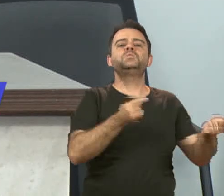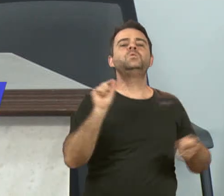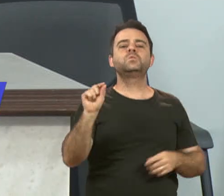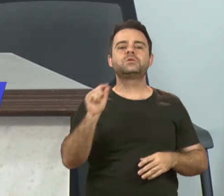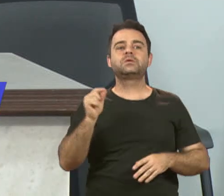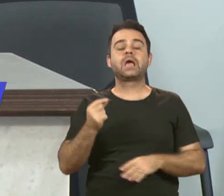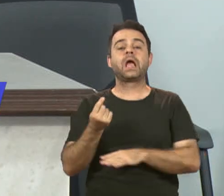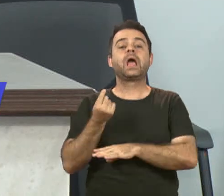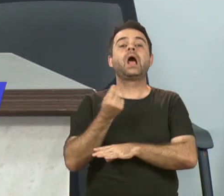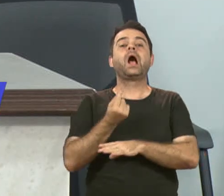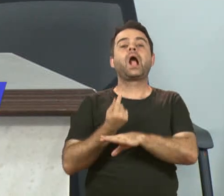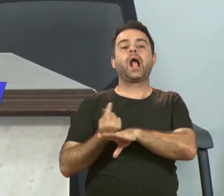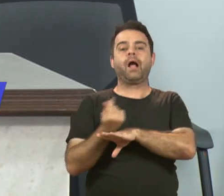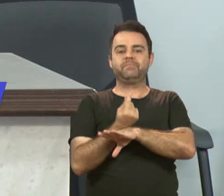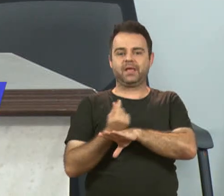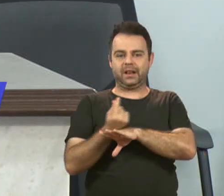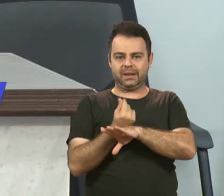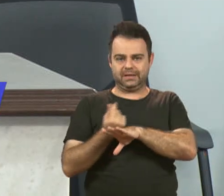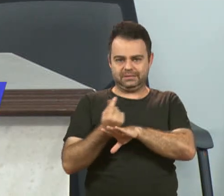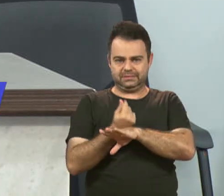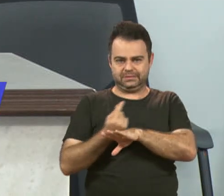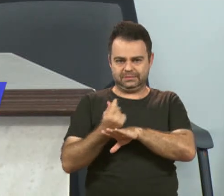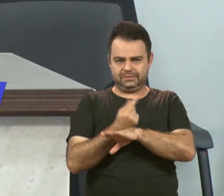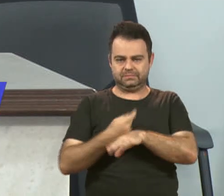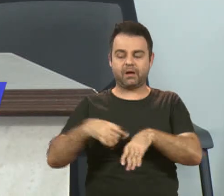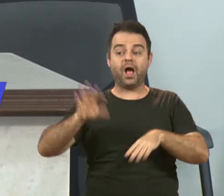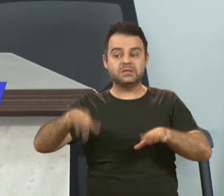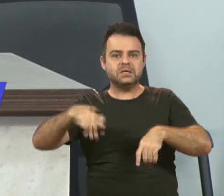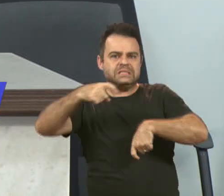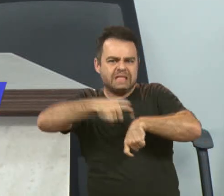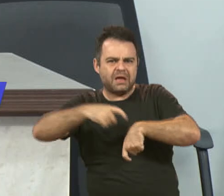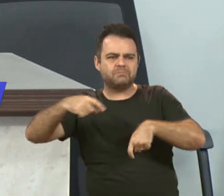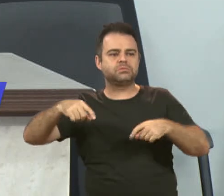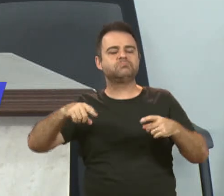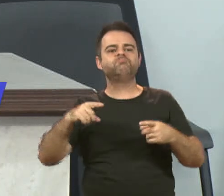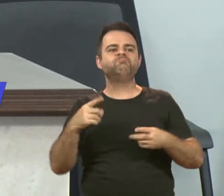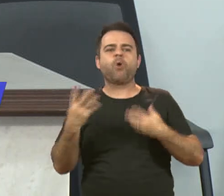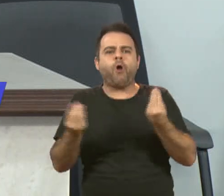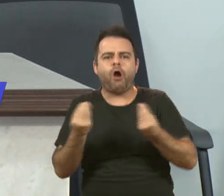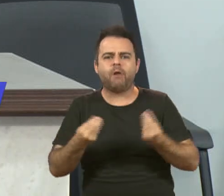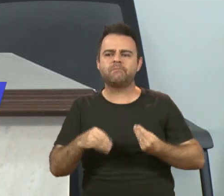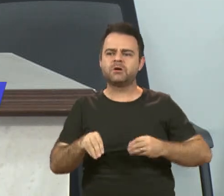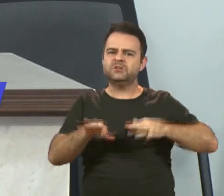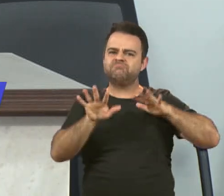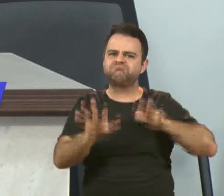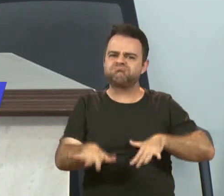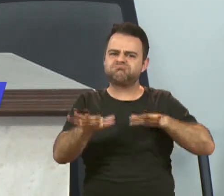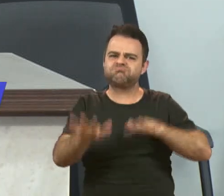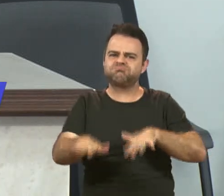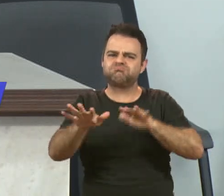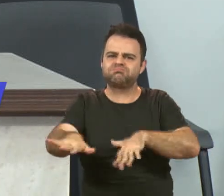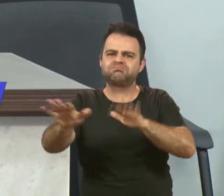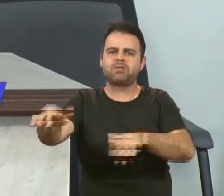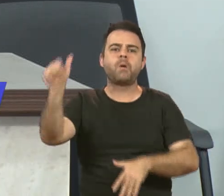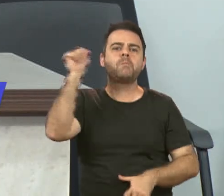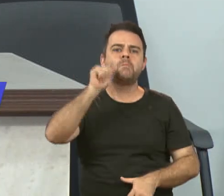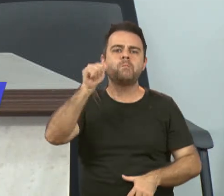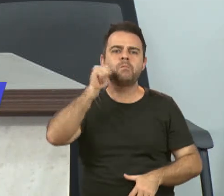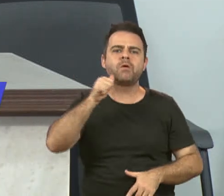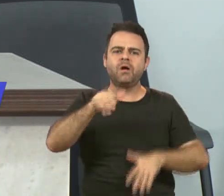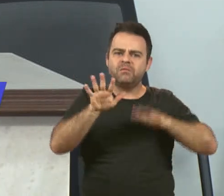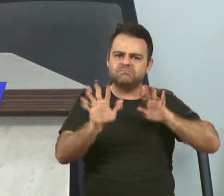também é contradição que prepara a luta e tece a resistência. A resistência da mulher contra